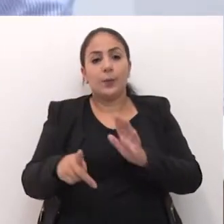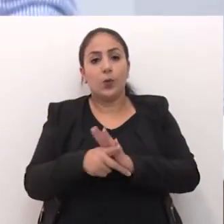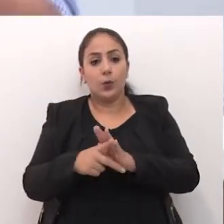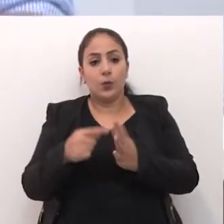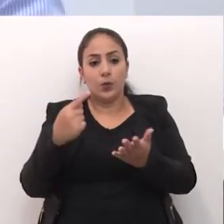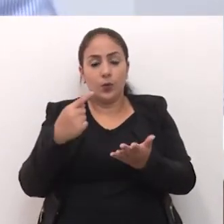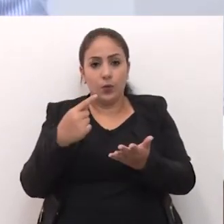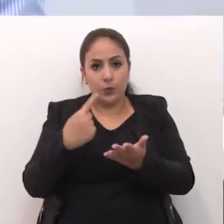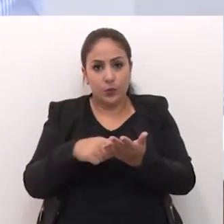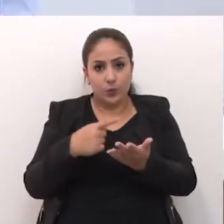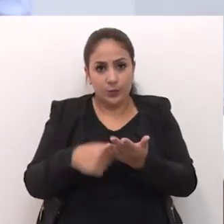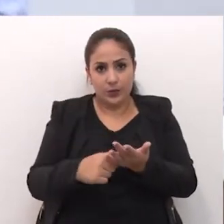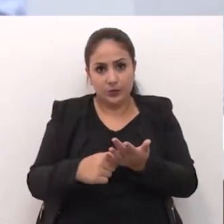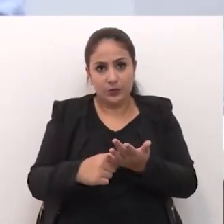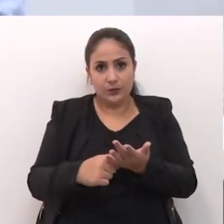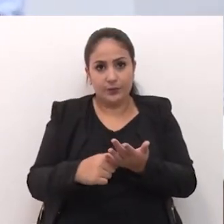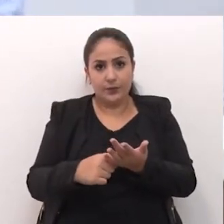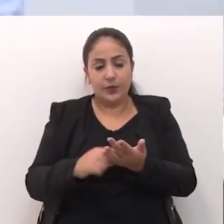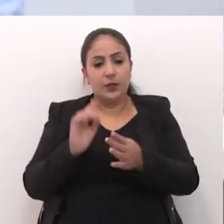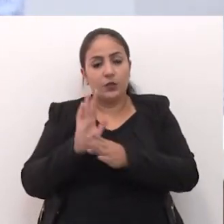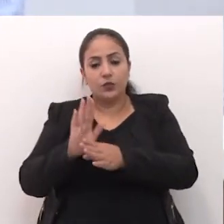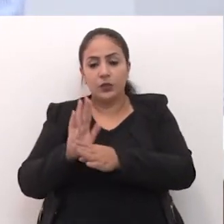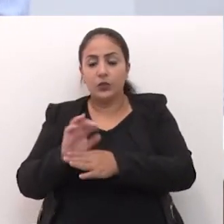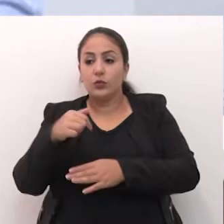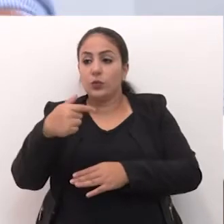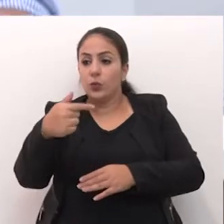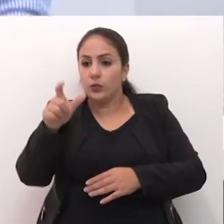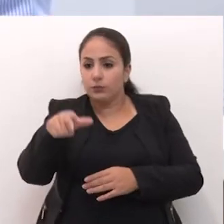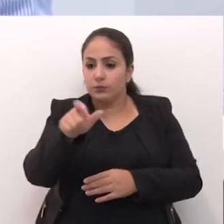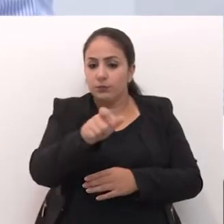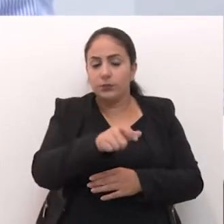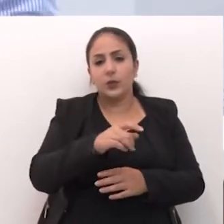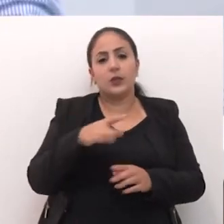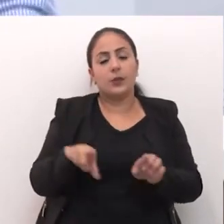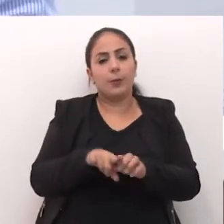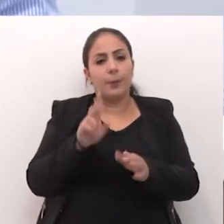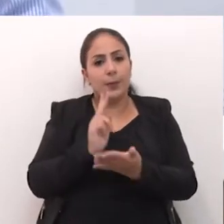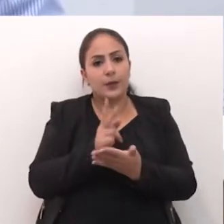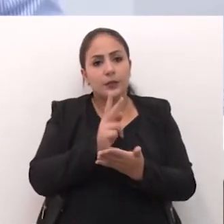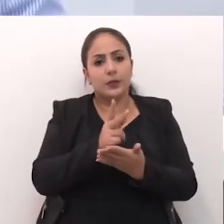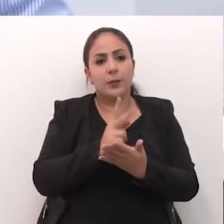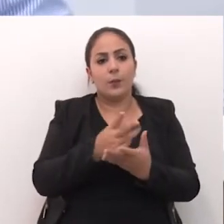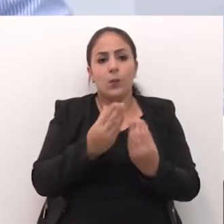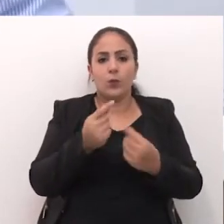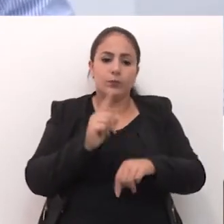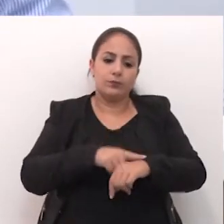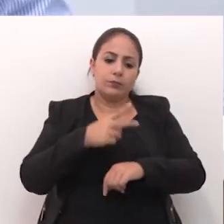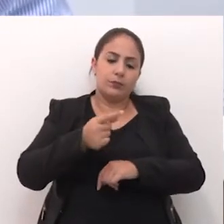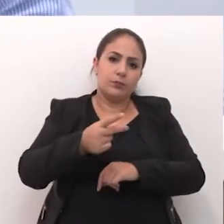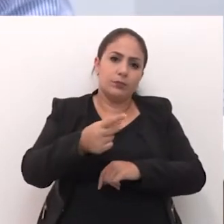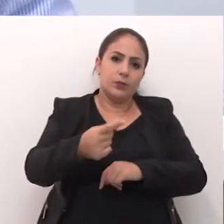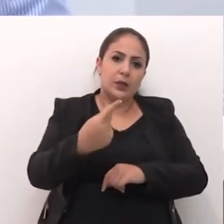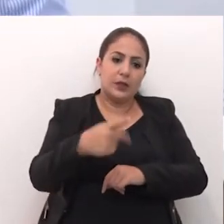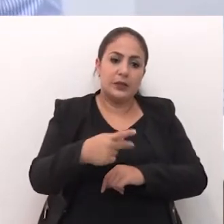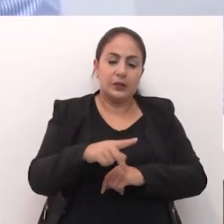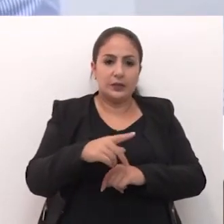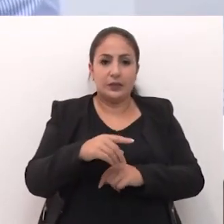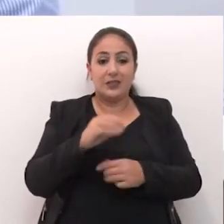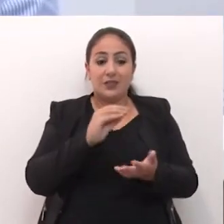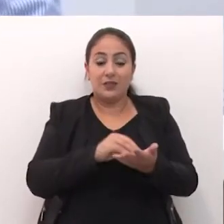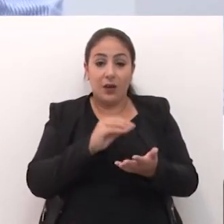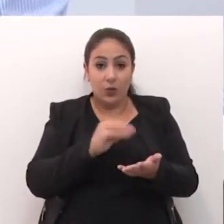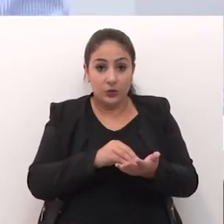mesmo filantrópico em auxiliar os outros, em auxiliar as pessoas, e mantém há muito tempo